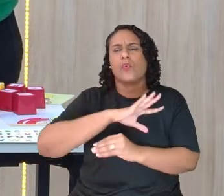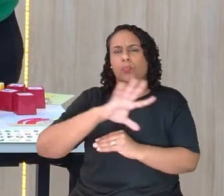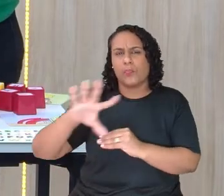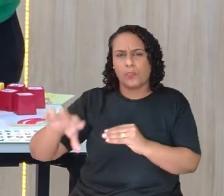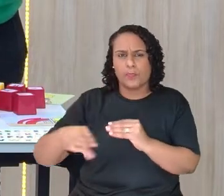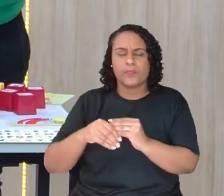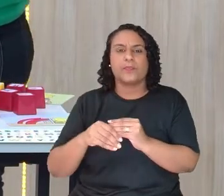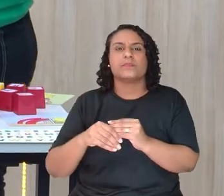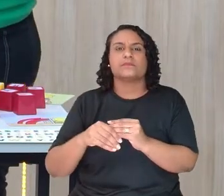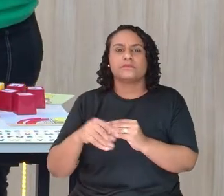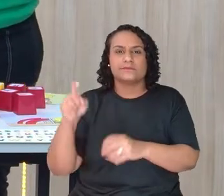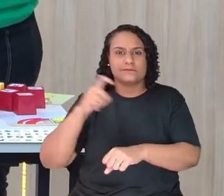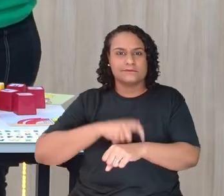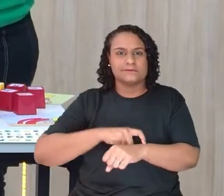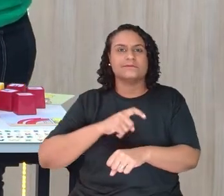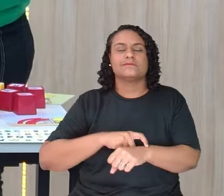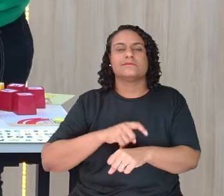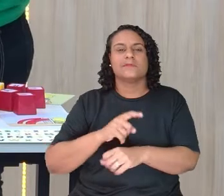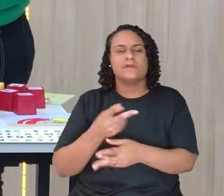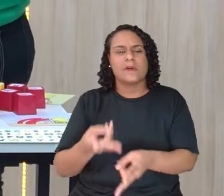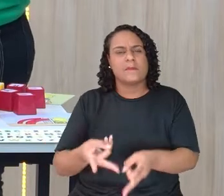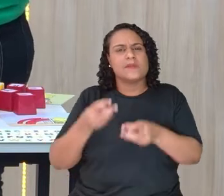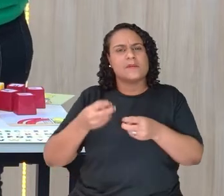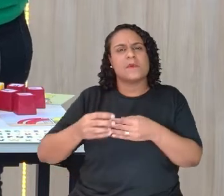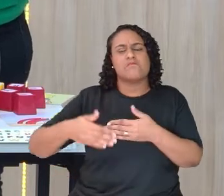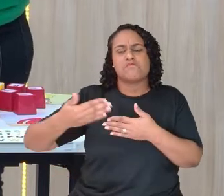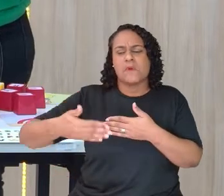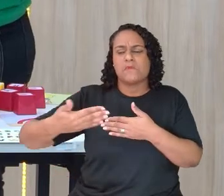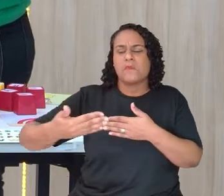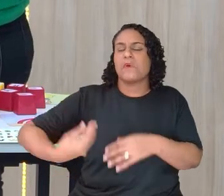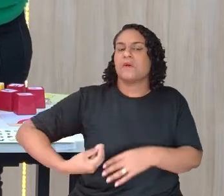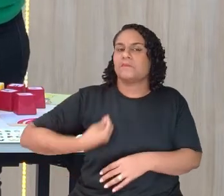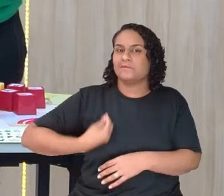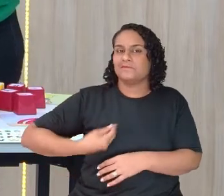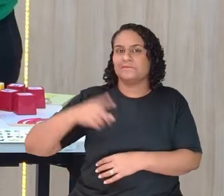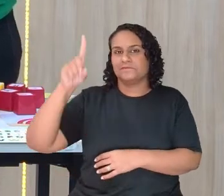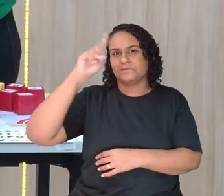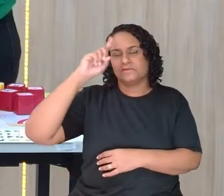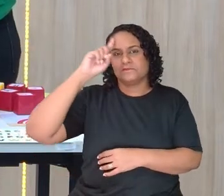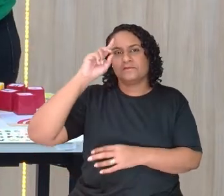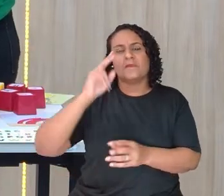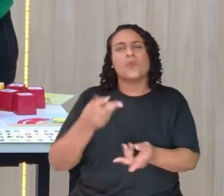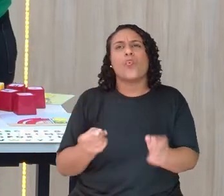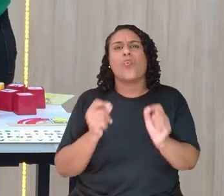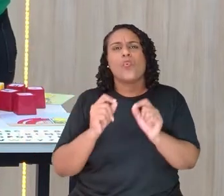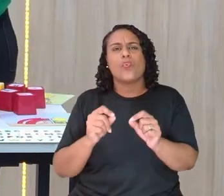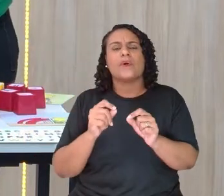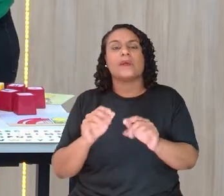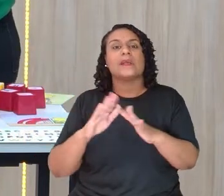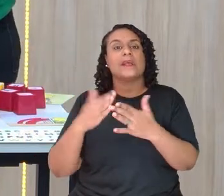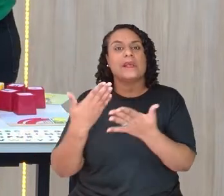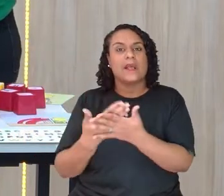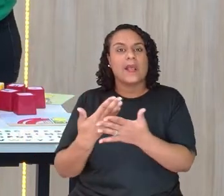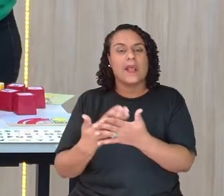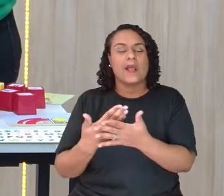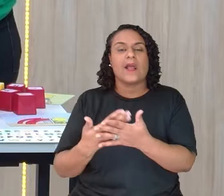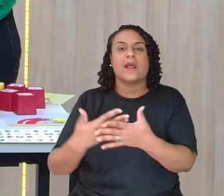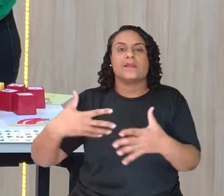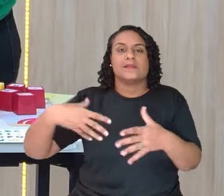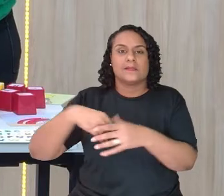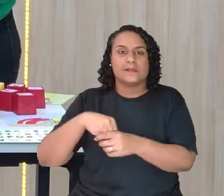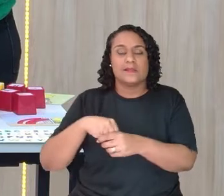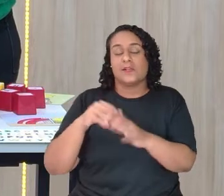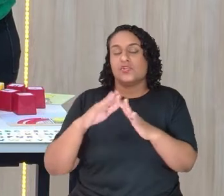Então, ele vai percebendo na sua vivência, na sua rotina, o que é oferecido dentro de casa e vai